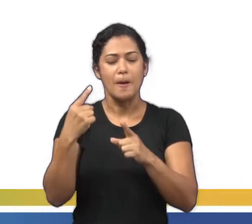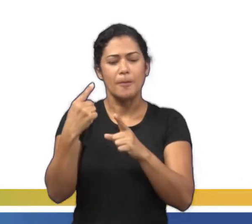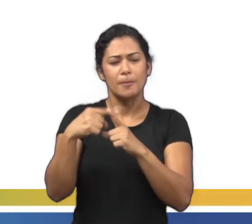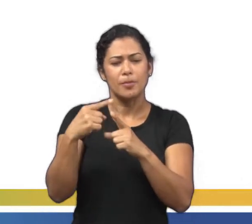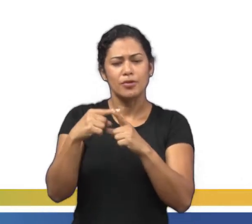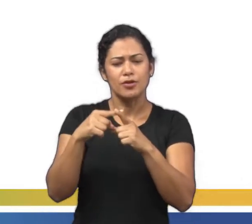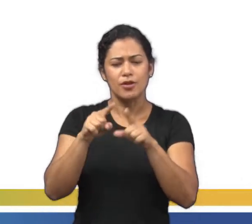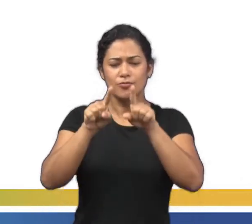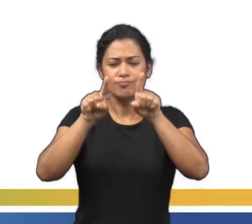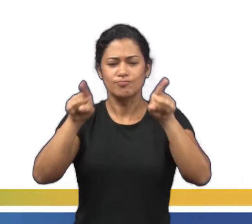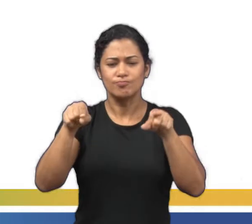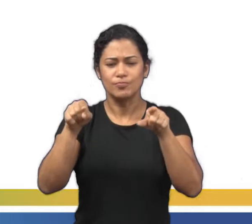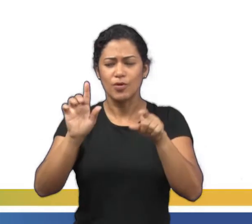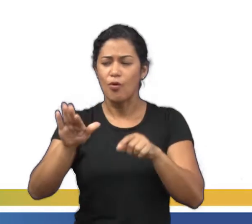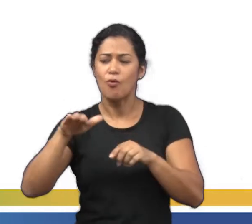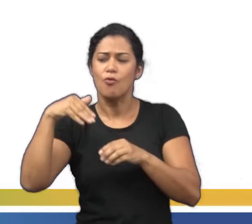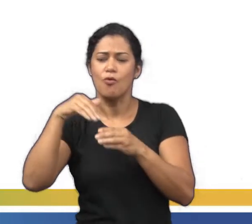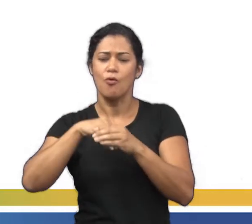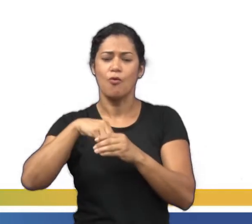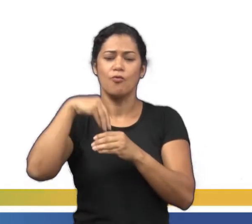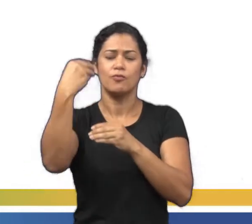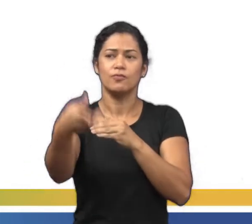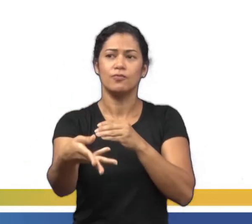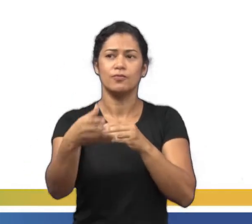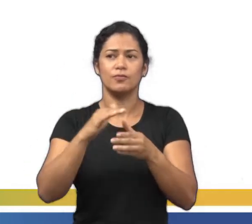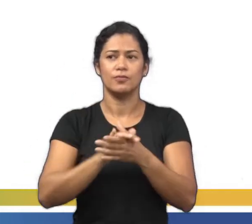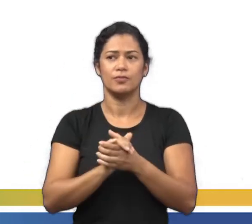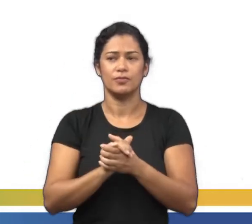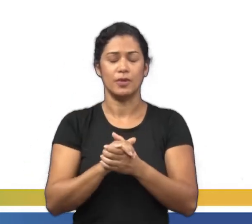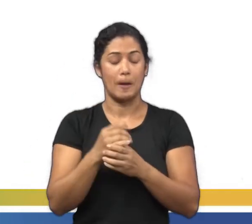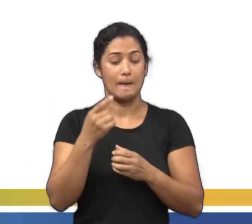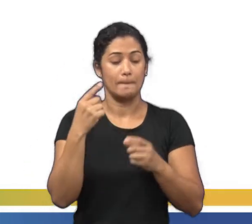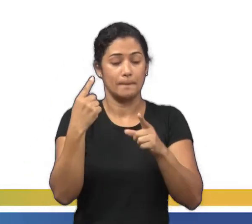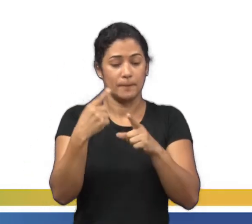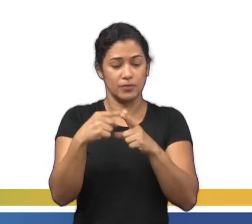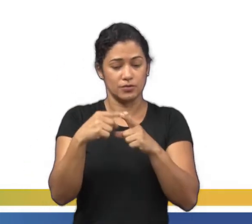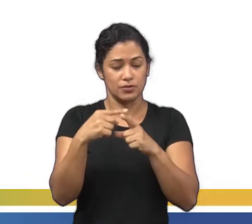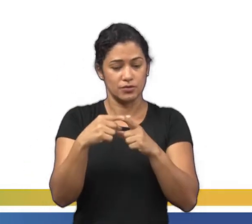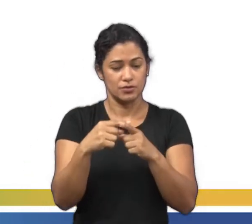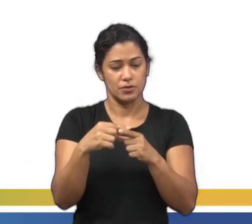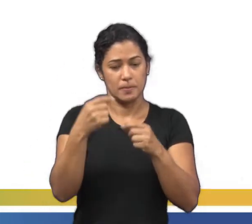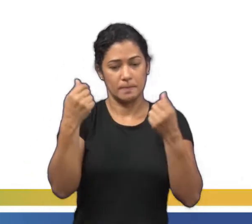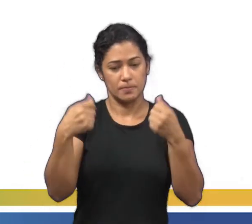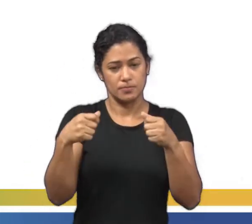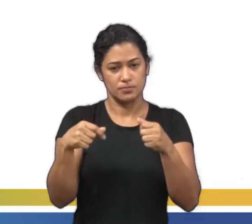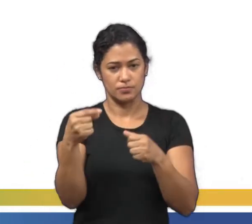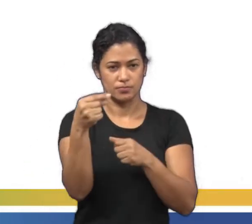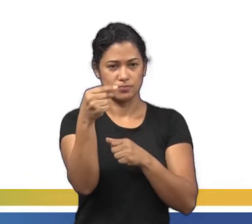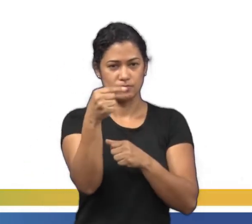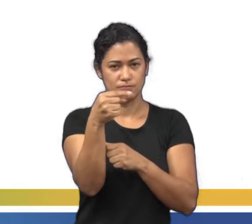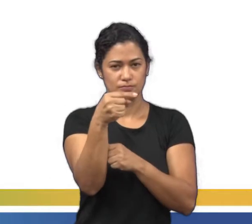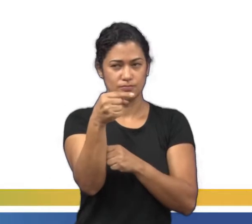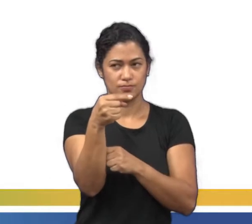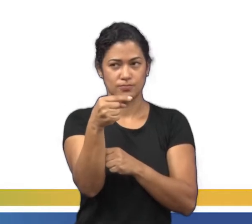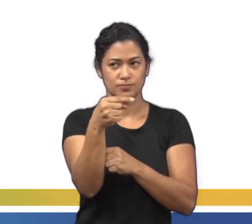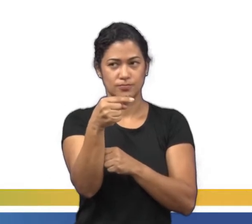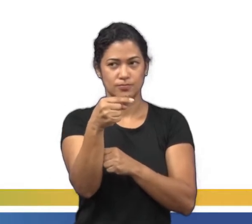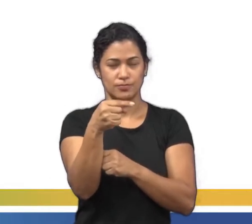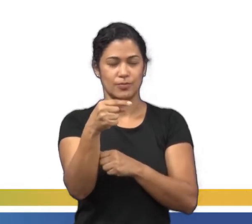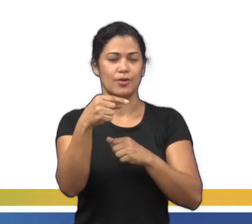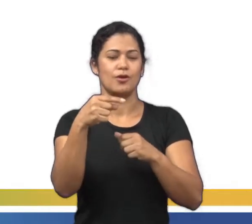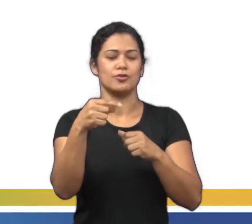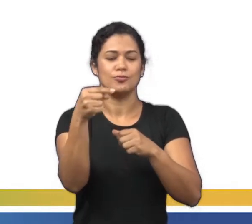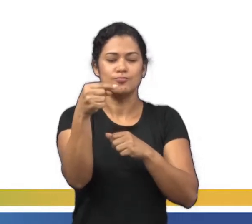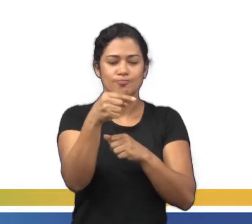é base. Ele não faz parte da minha base. O único número que eu tô repetindo é o 2. Então, ficou 2 vezes 2 vezes 2, 8. E aí,